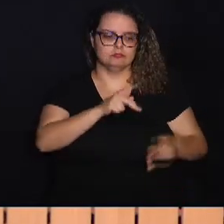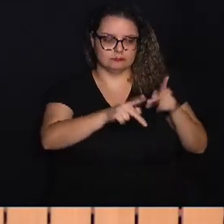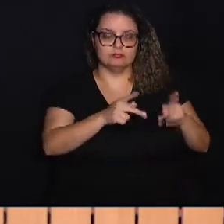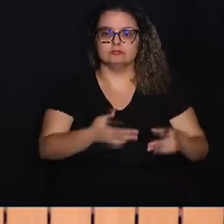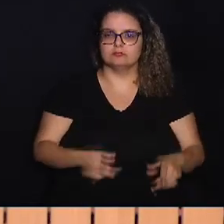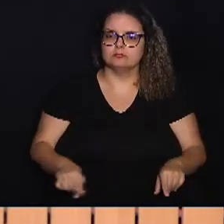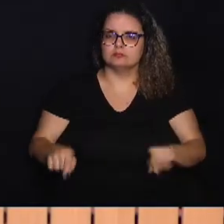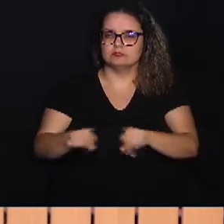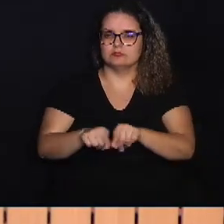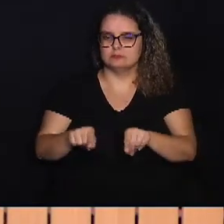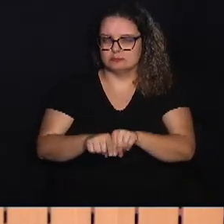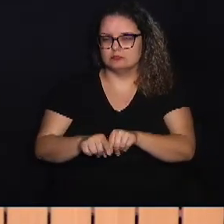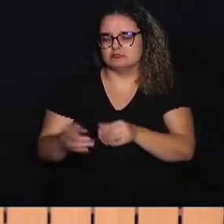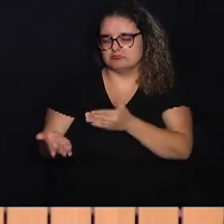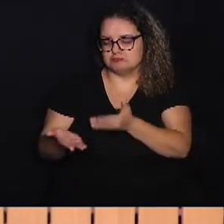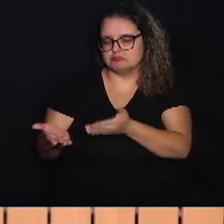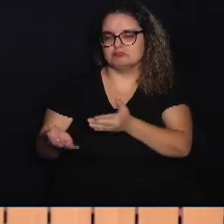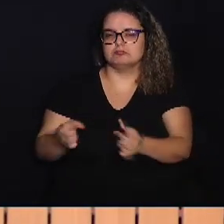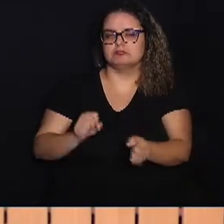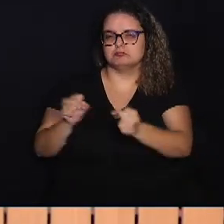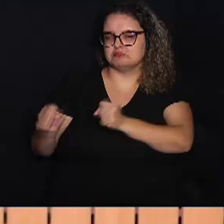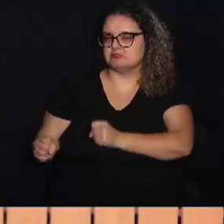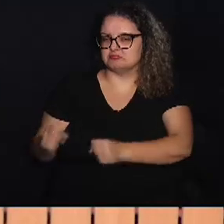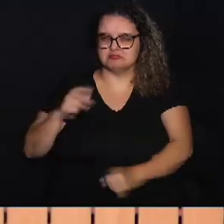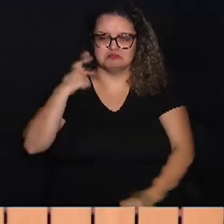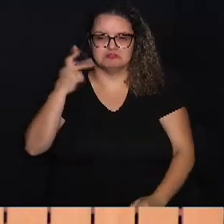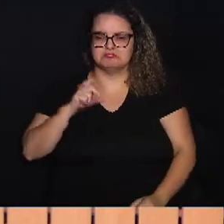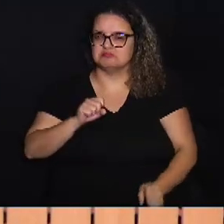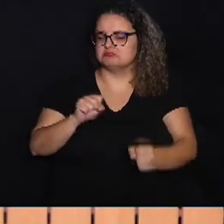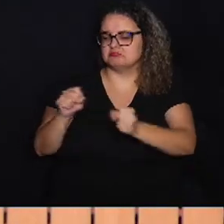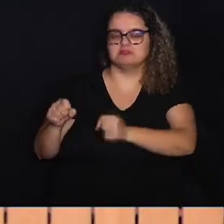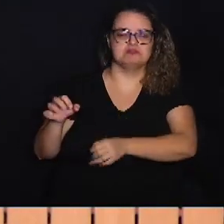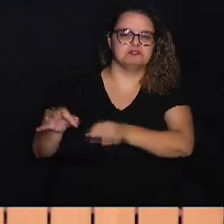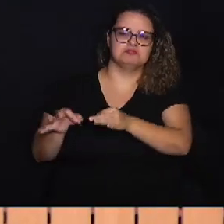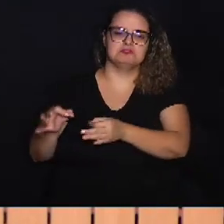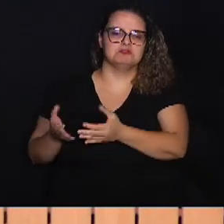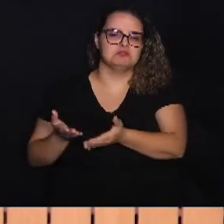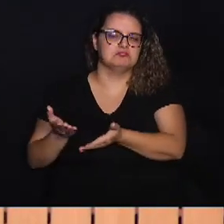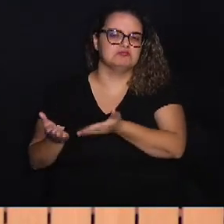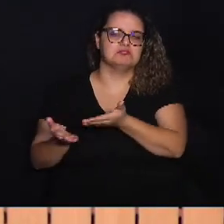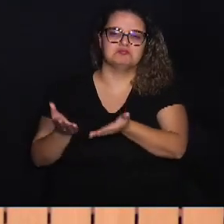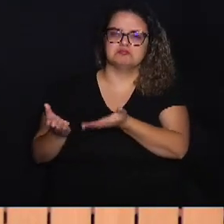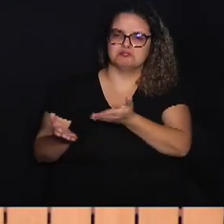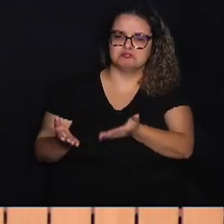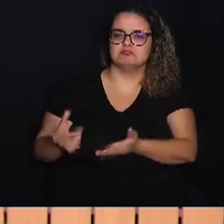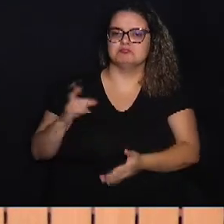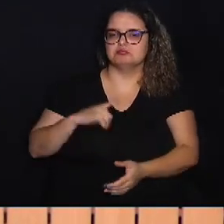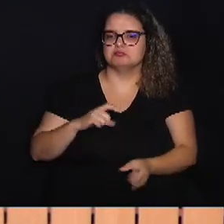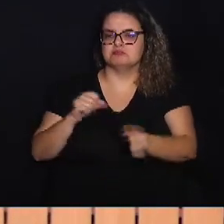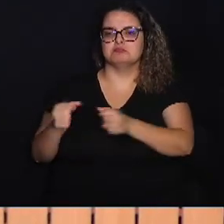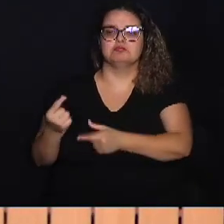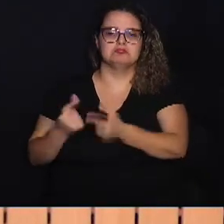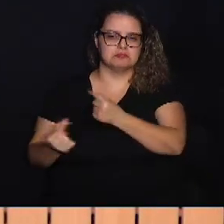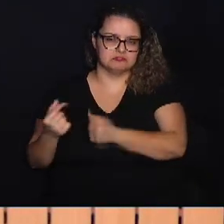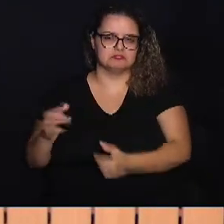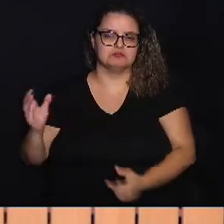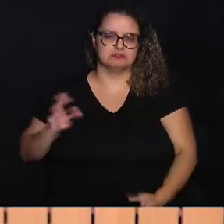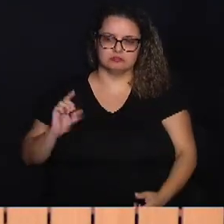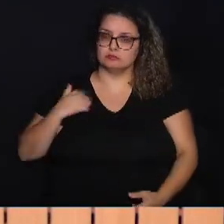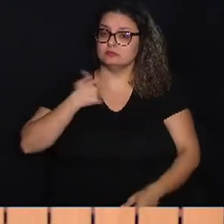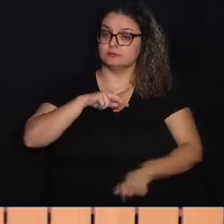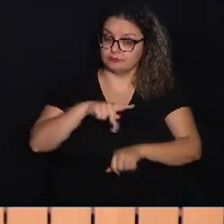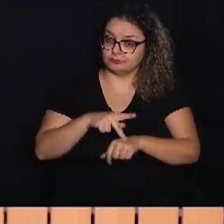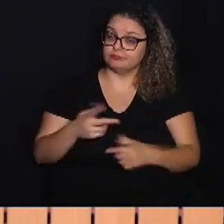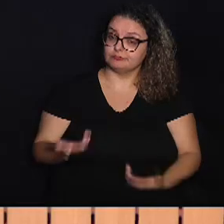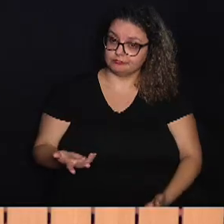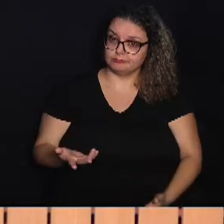leniente quando se trata do poder político do Poder Judiciário do daqueles que detém o poder econômico no nosso país